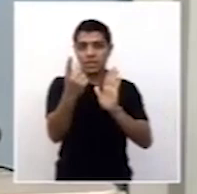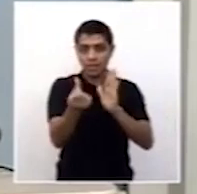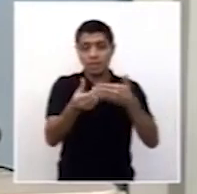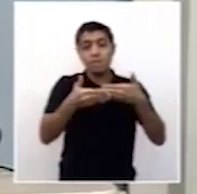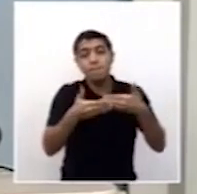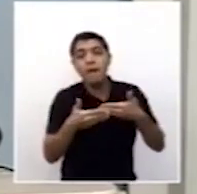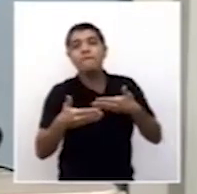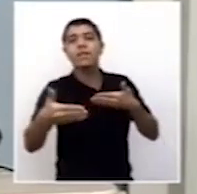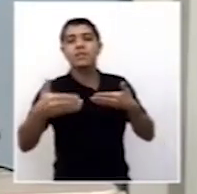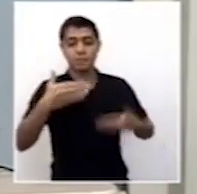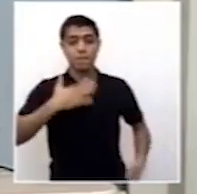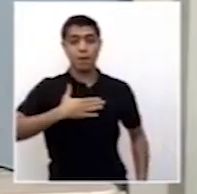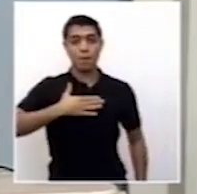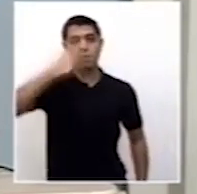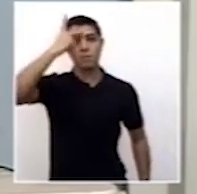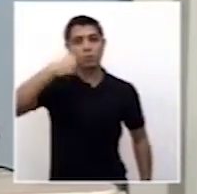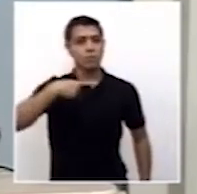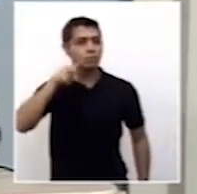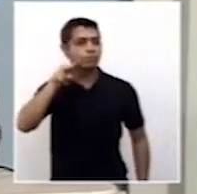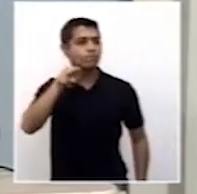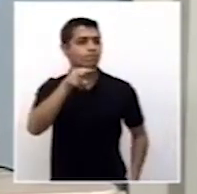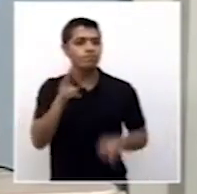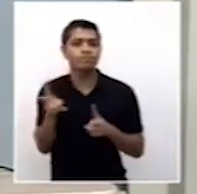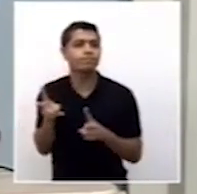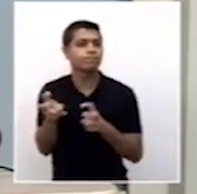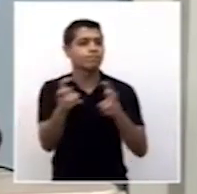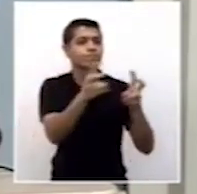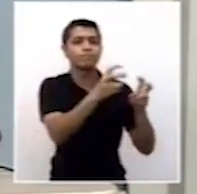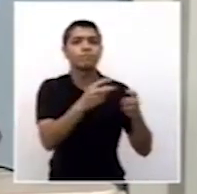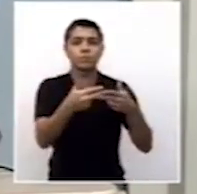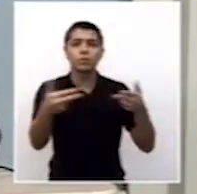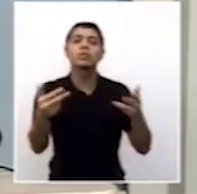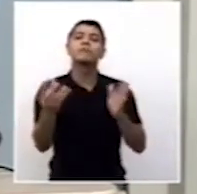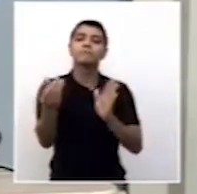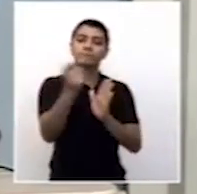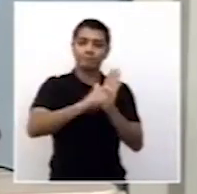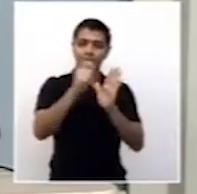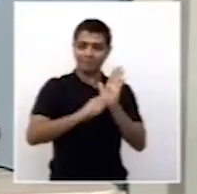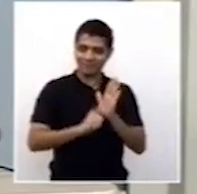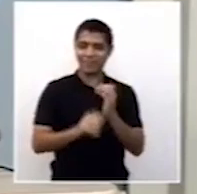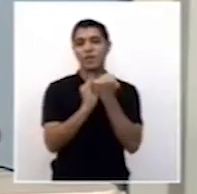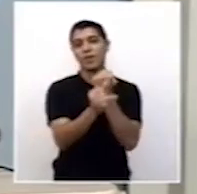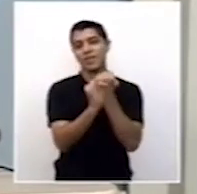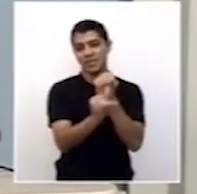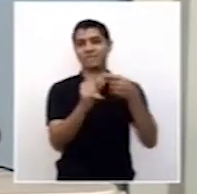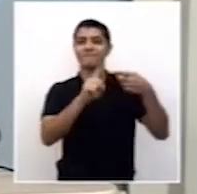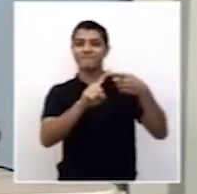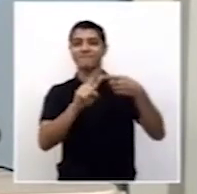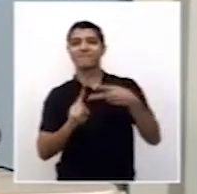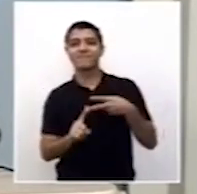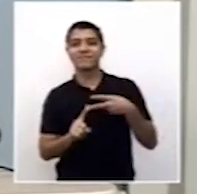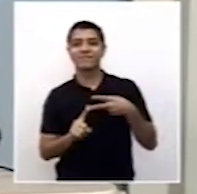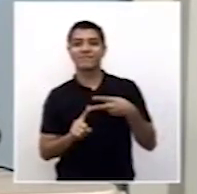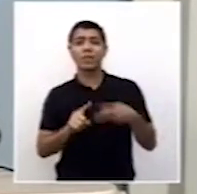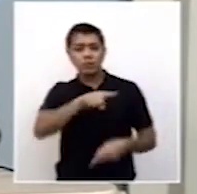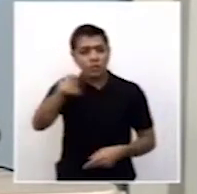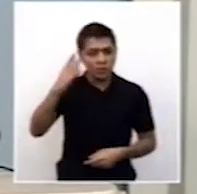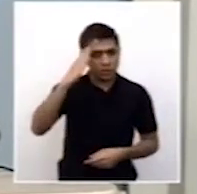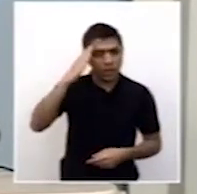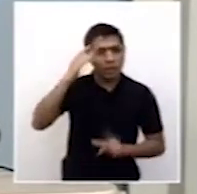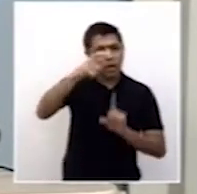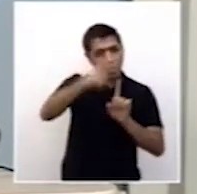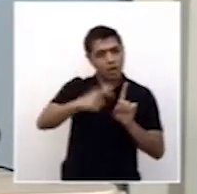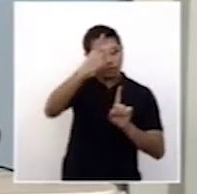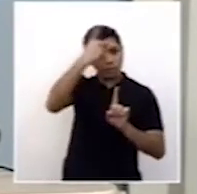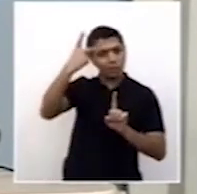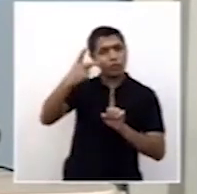individuais. Vocês sabiam que os grandes cronistas, eles são pessoas observadoras? Eles observam